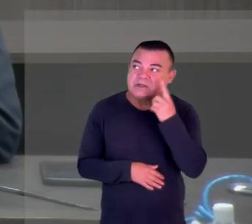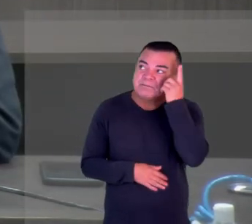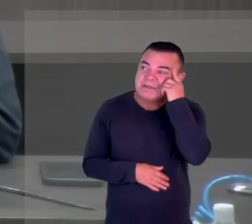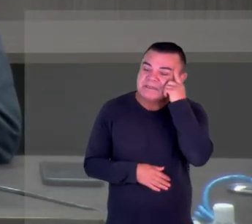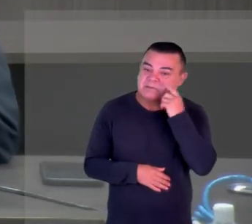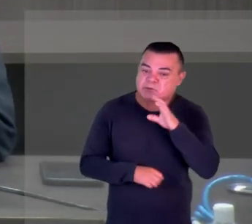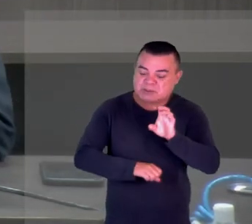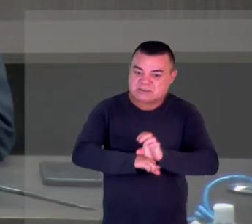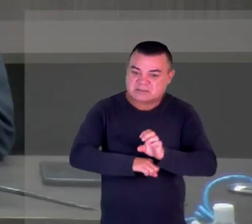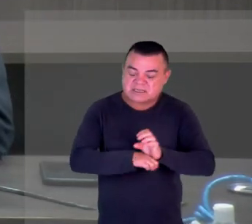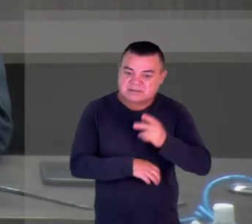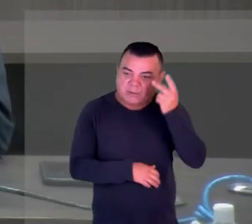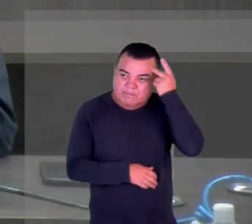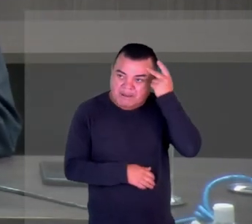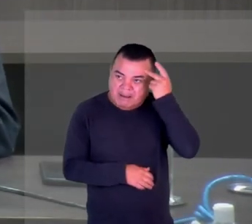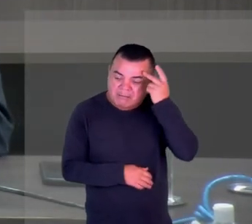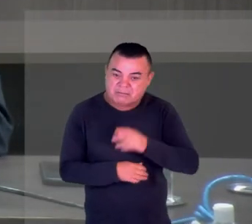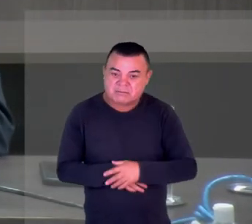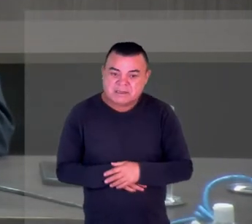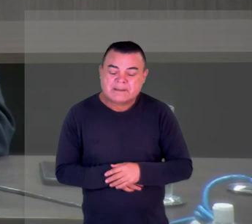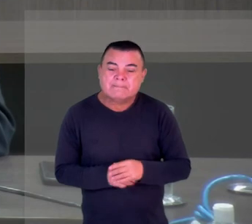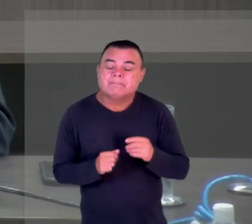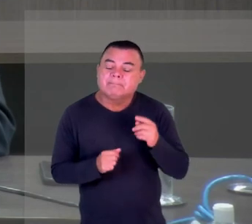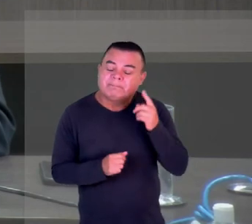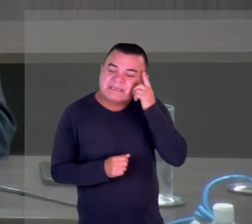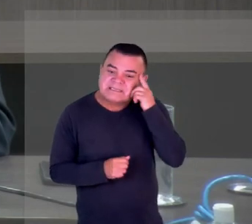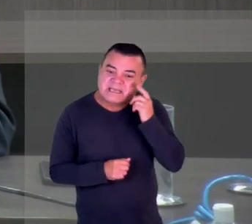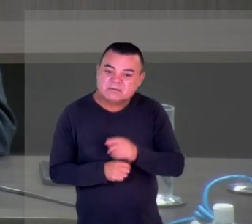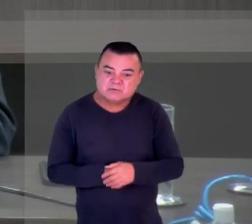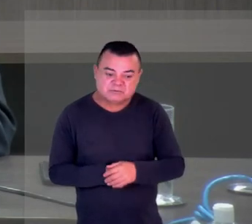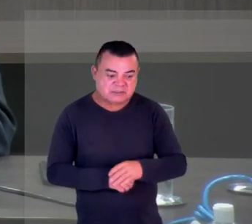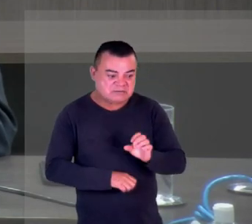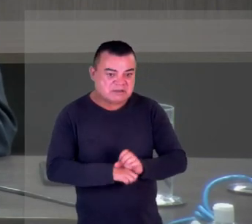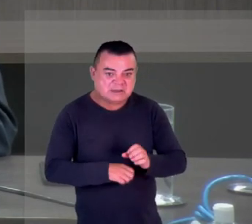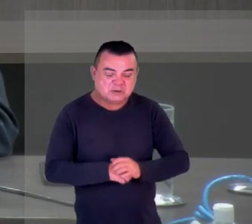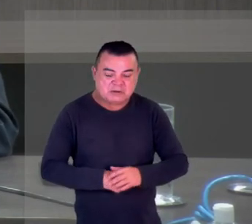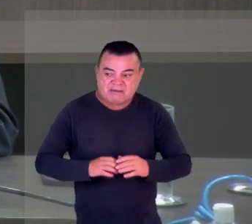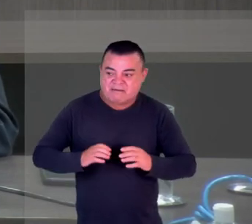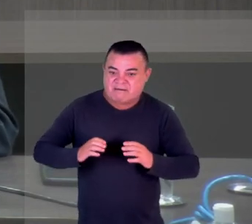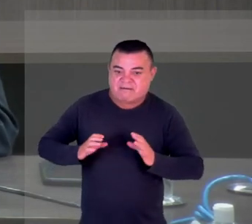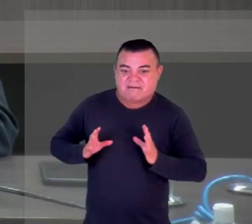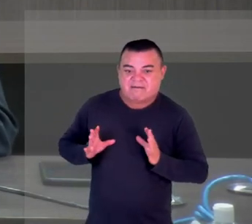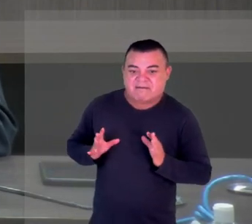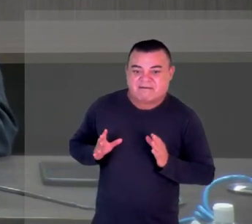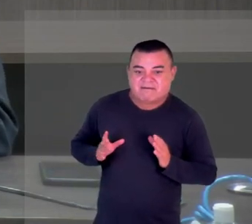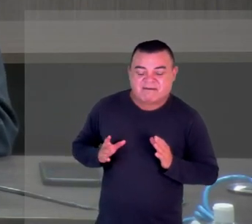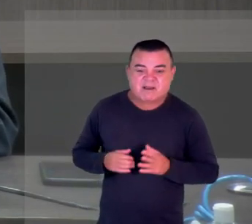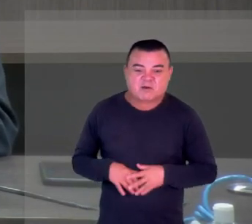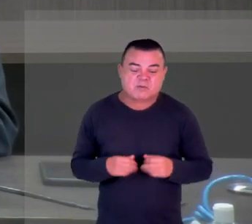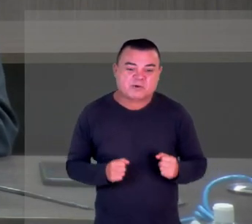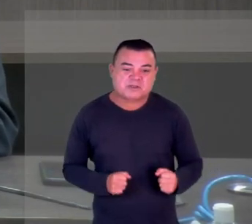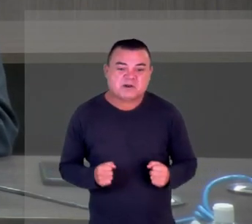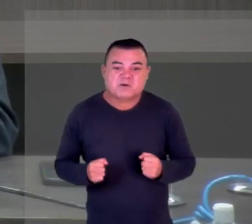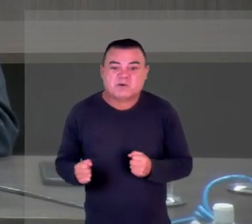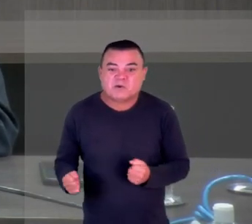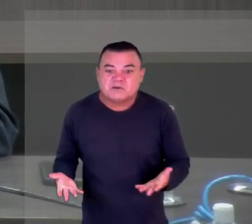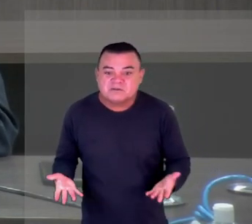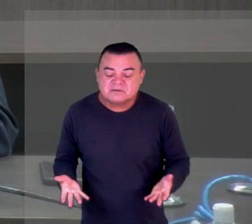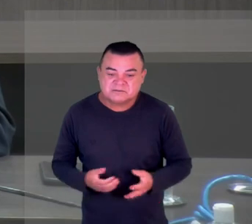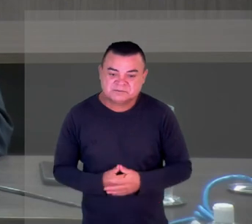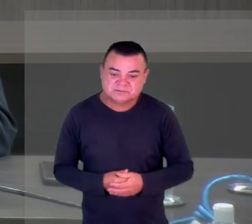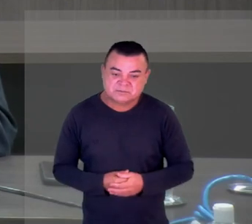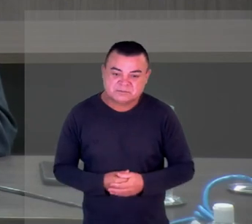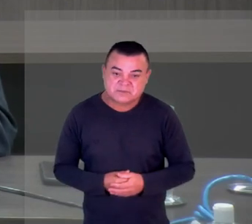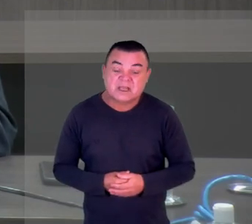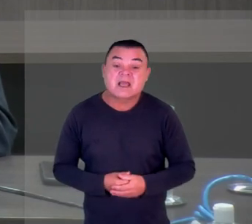é e não é nada disso Estado de São Paulo eh a cidade a capital de São Paulo é ao mesmo